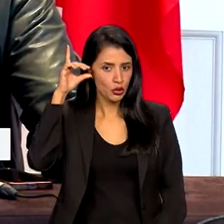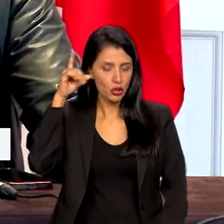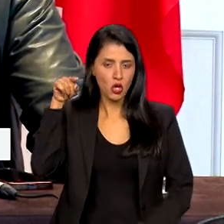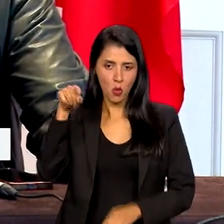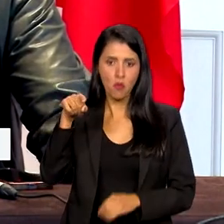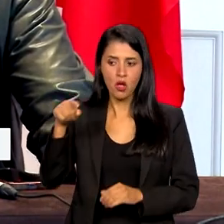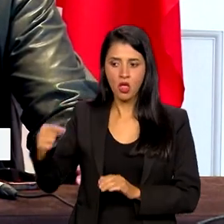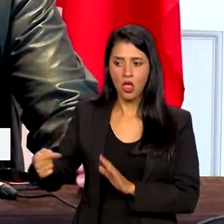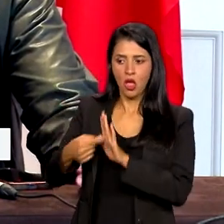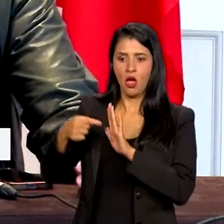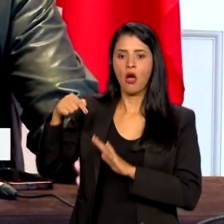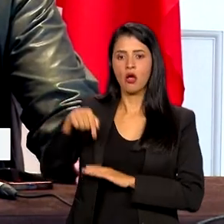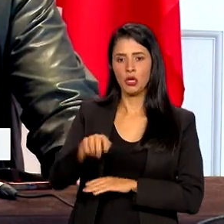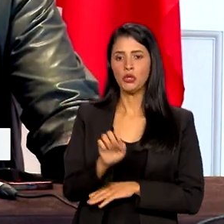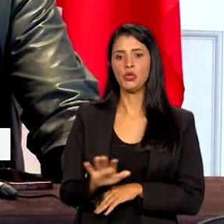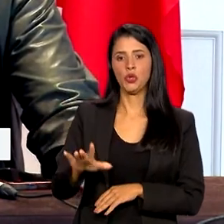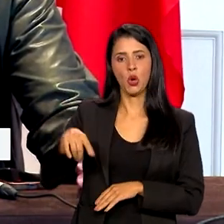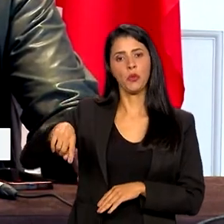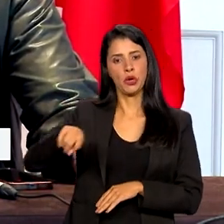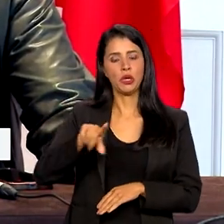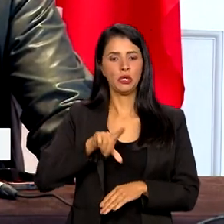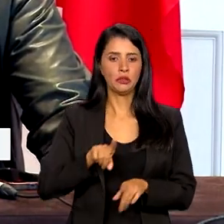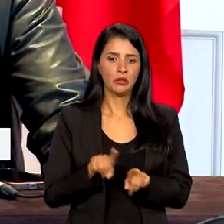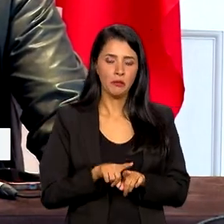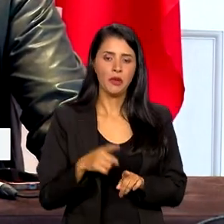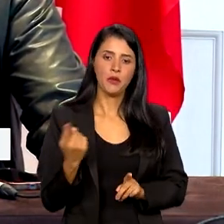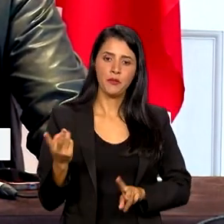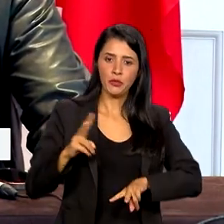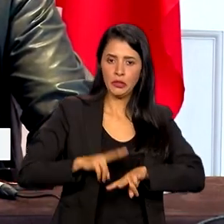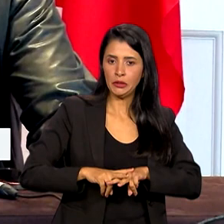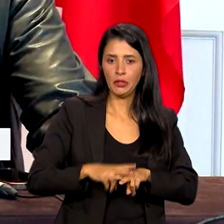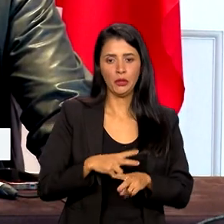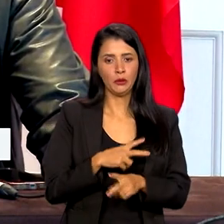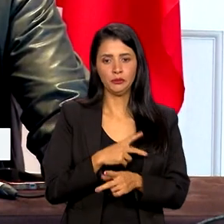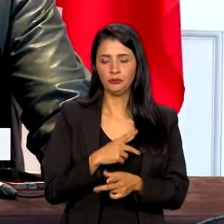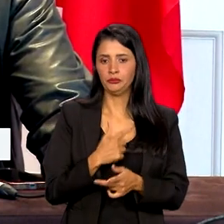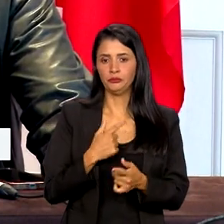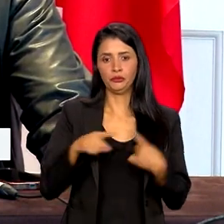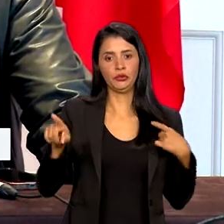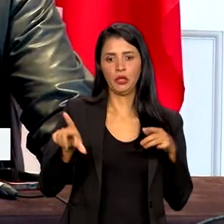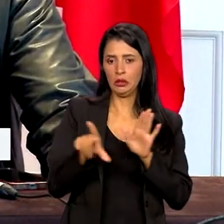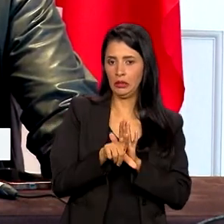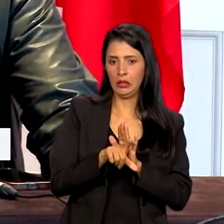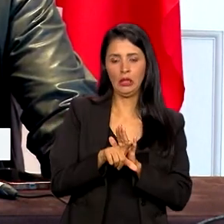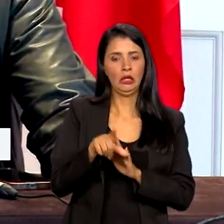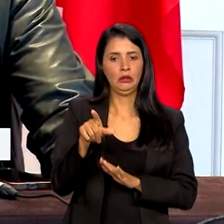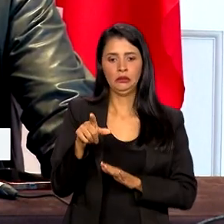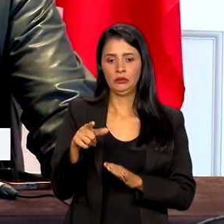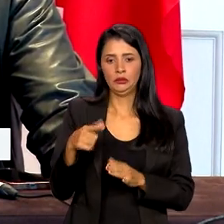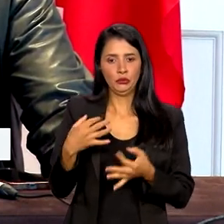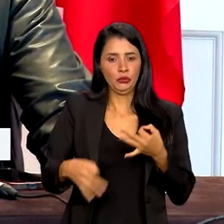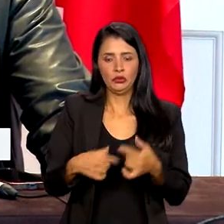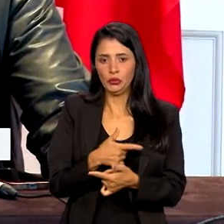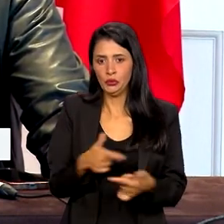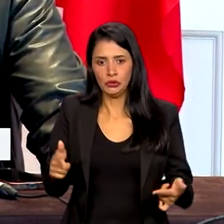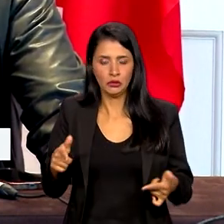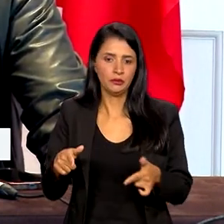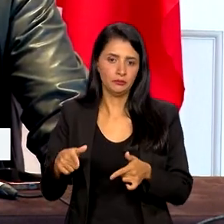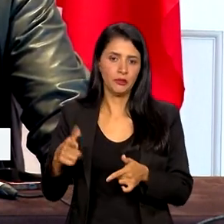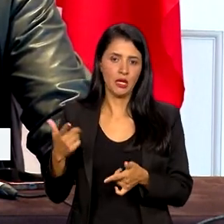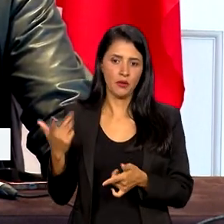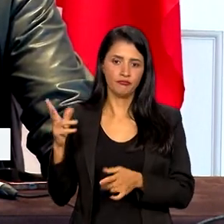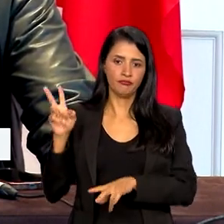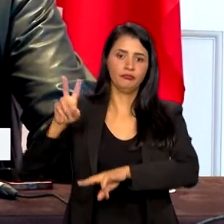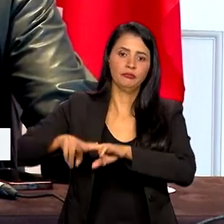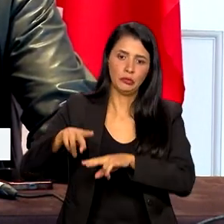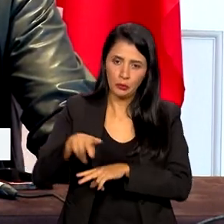na Europa, na prisão injusta, ilegal e arbitrária do presidente Lula,